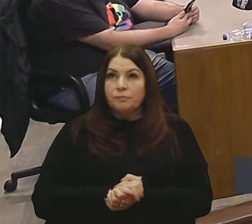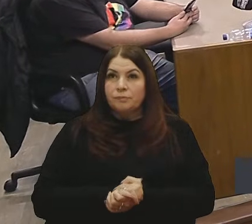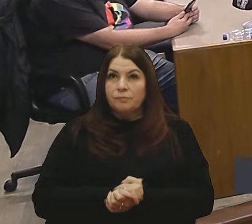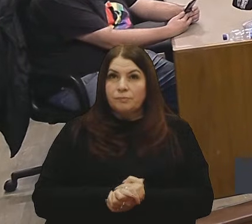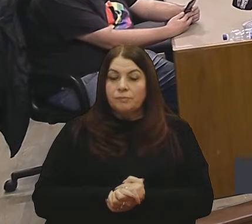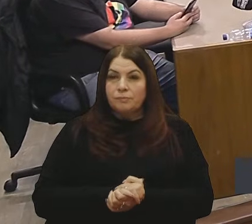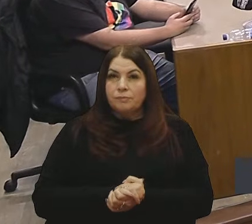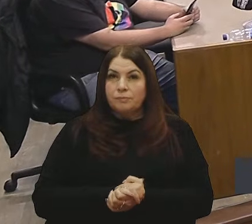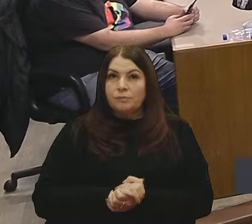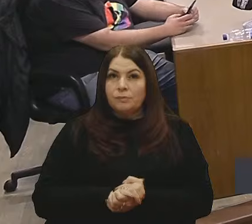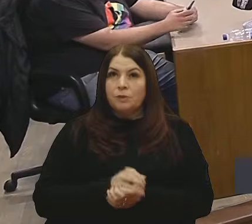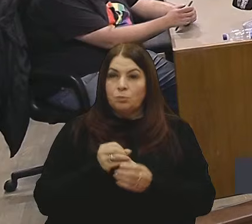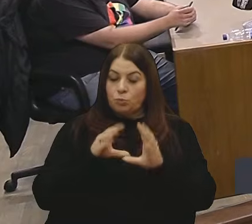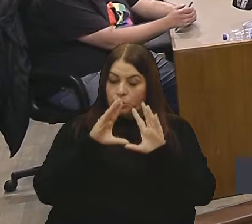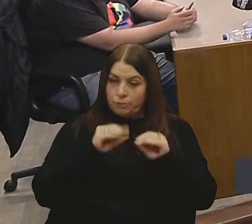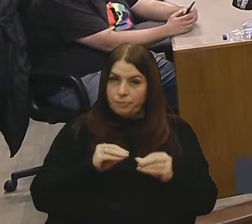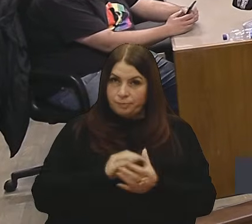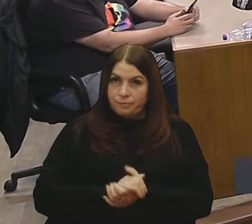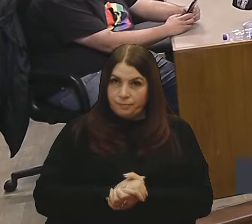Boa noite.